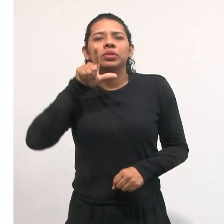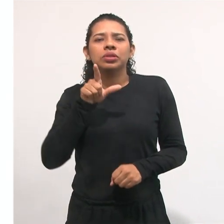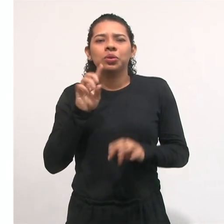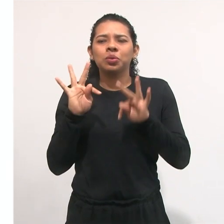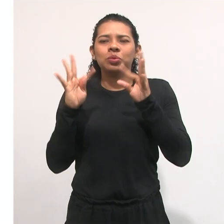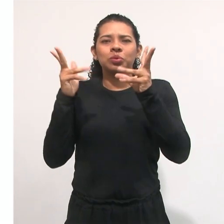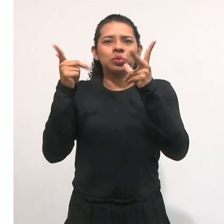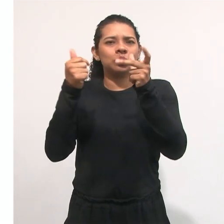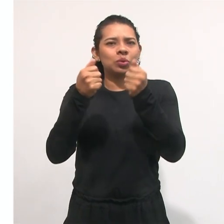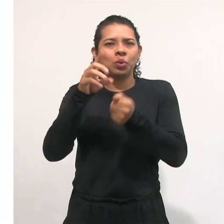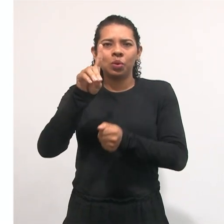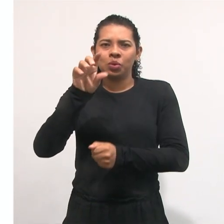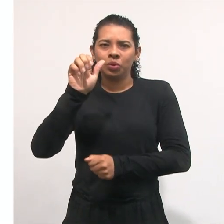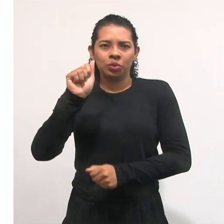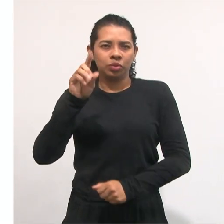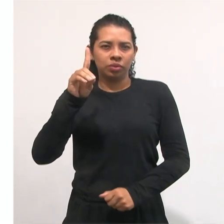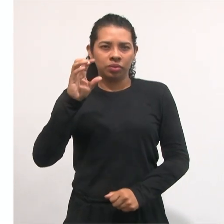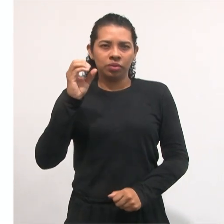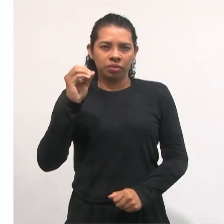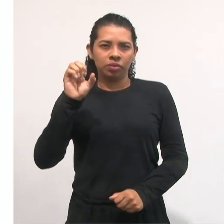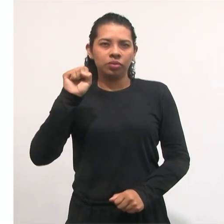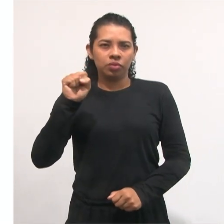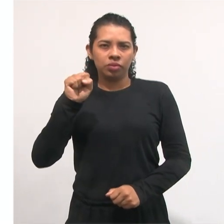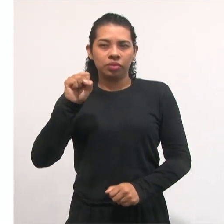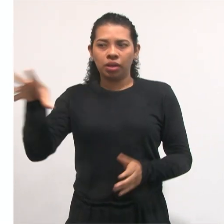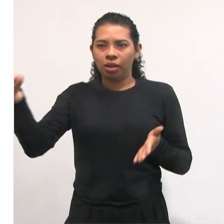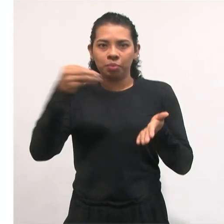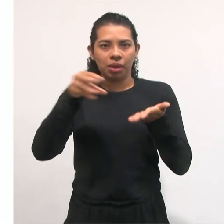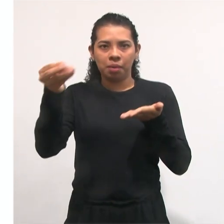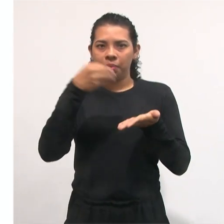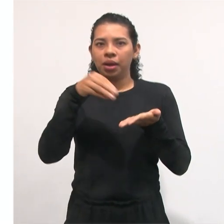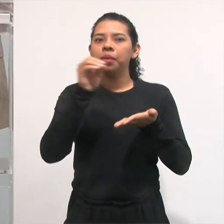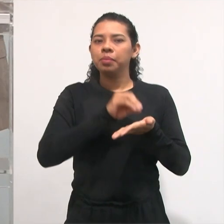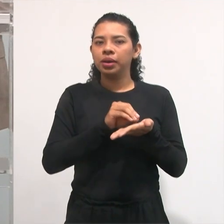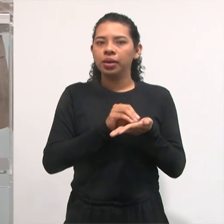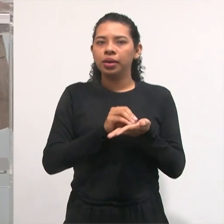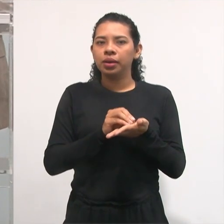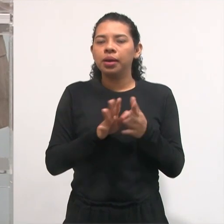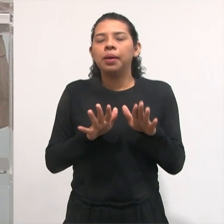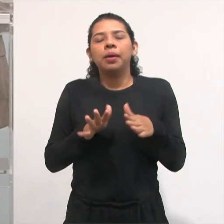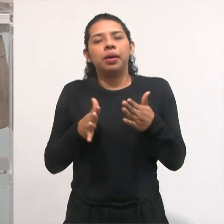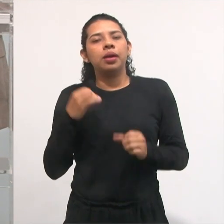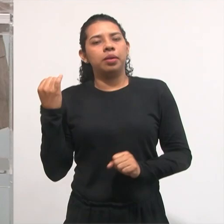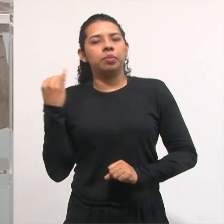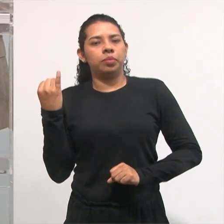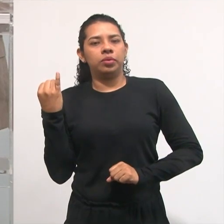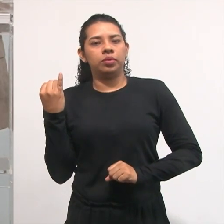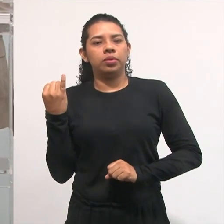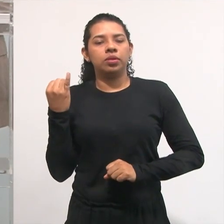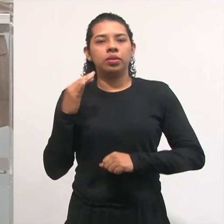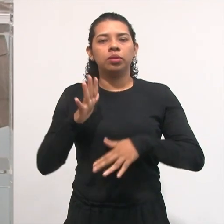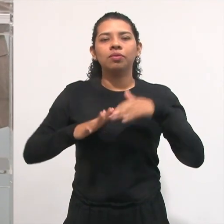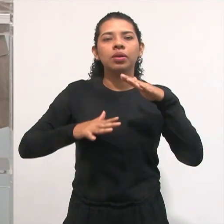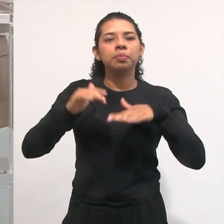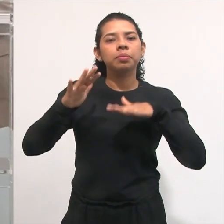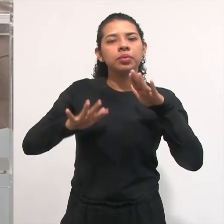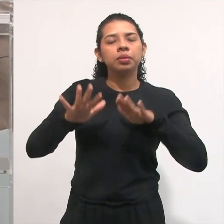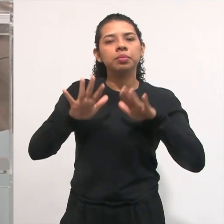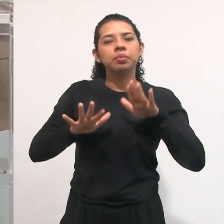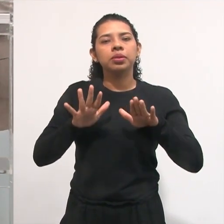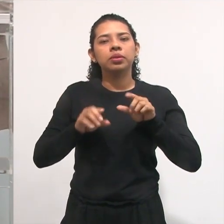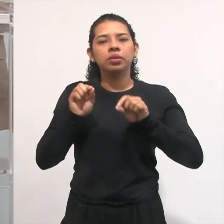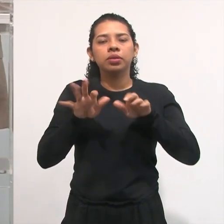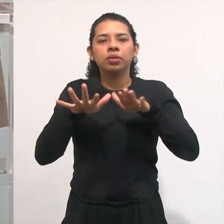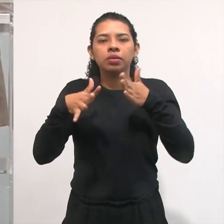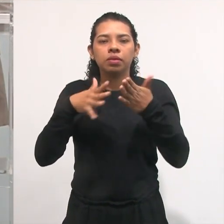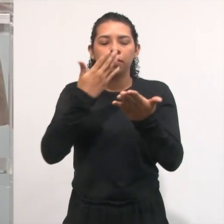coletar dados de todos os elementos do estudo? Essa pergunta é muito interessante. Depende muito do que